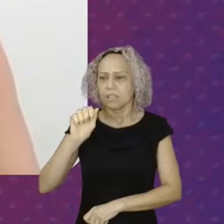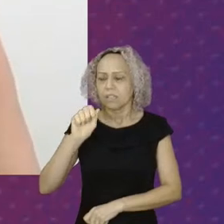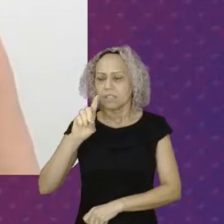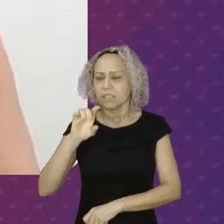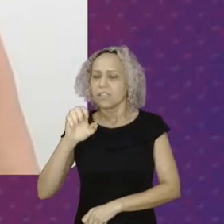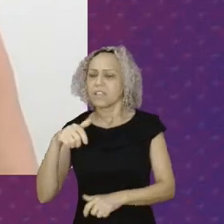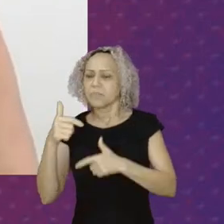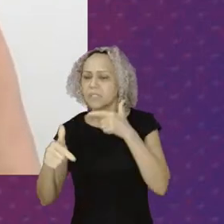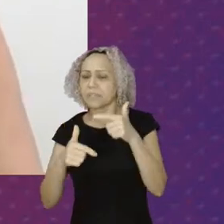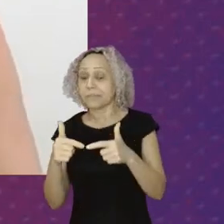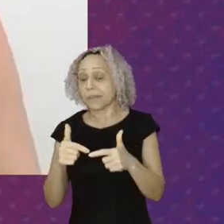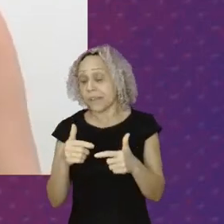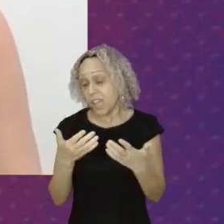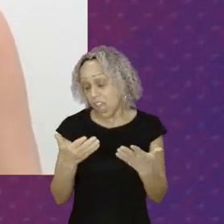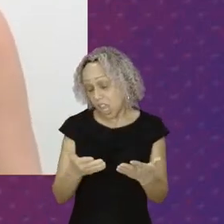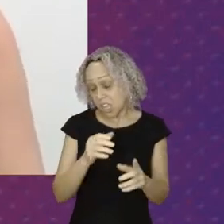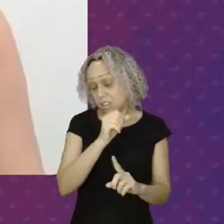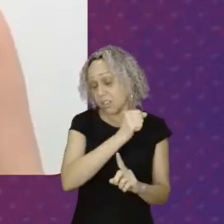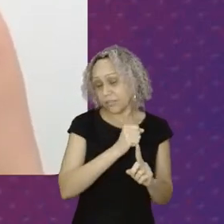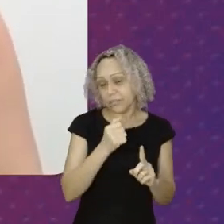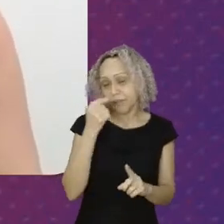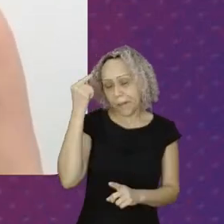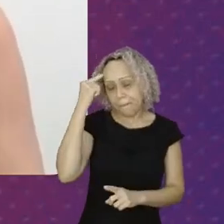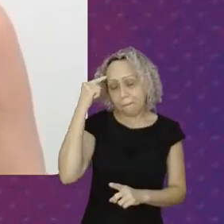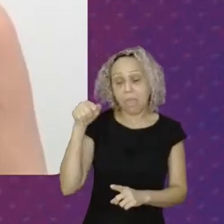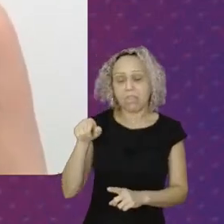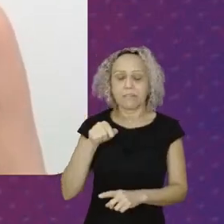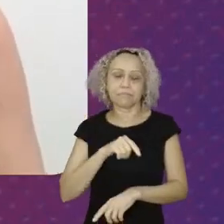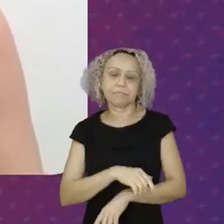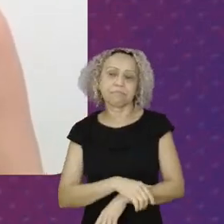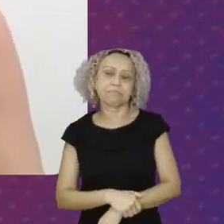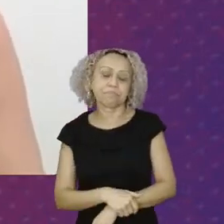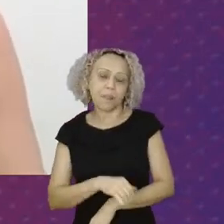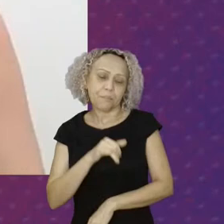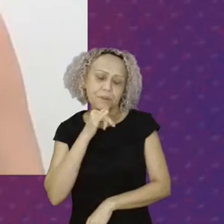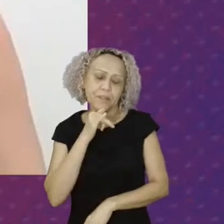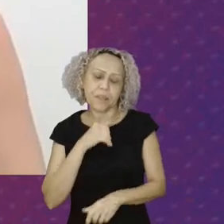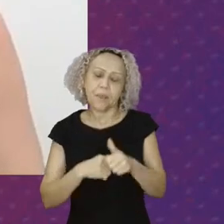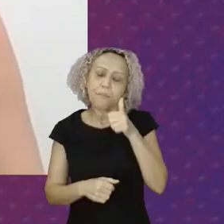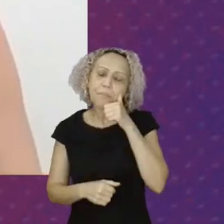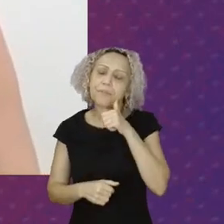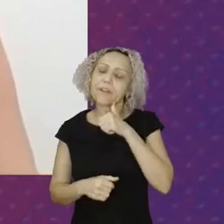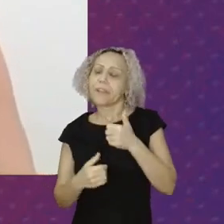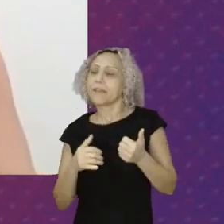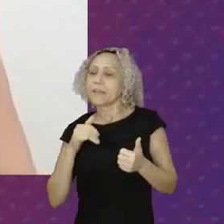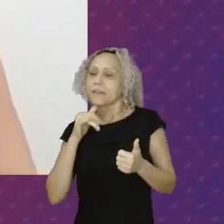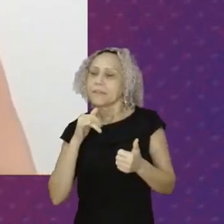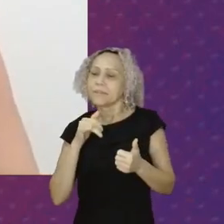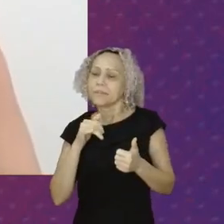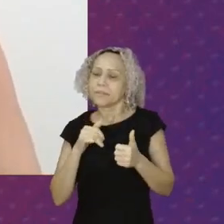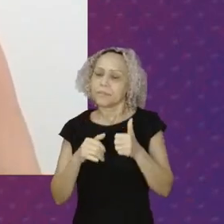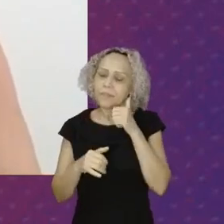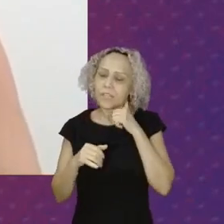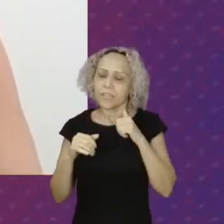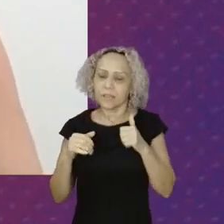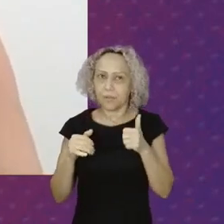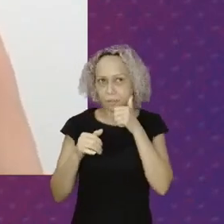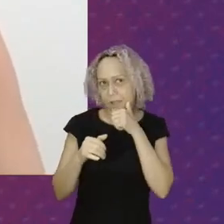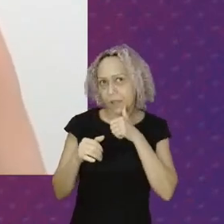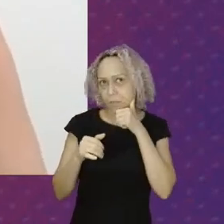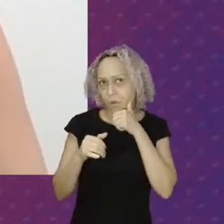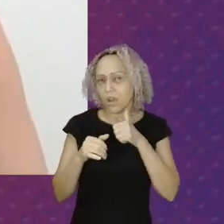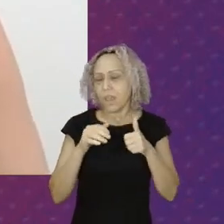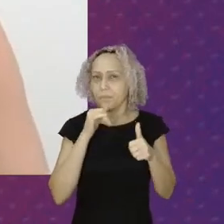mulher, de planejar sua vida sexual, etc. Para a mulher com